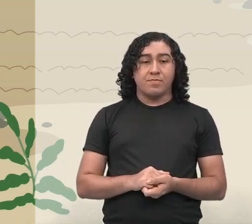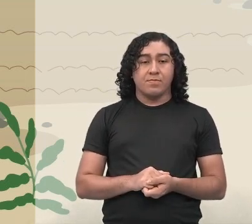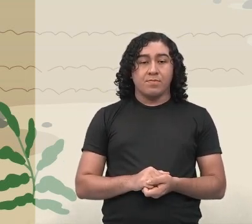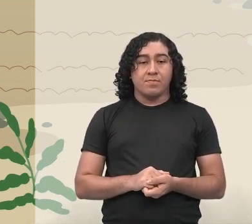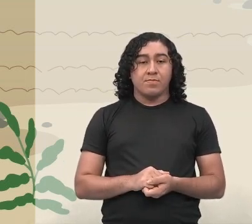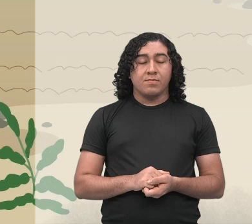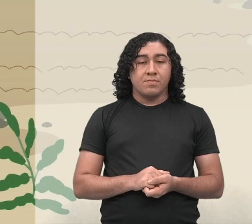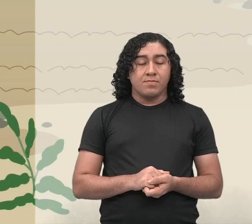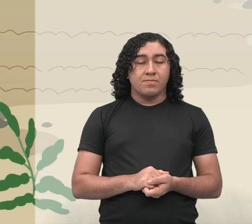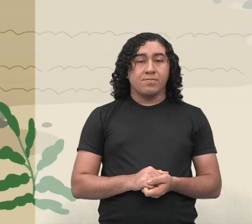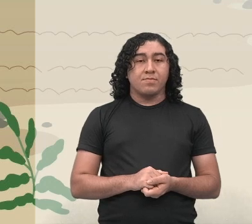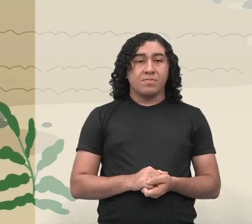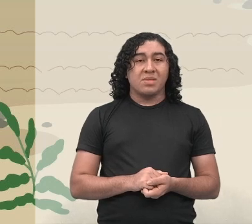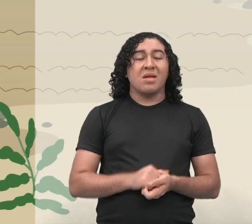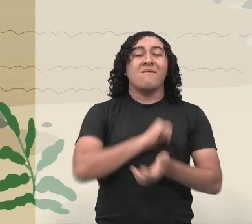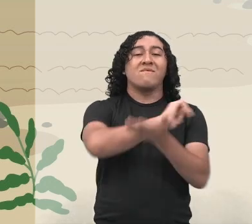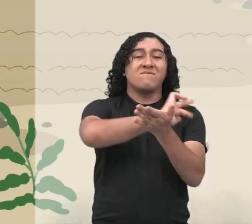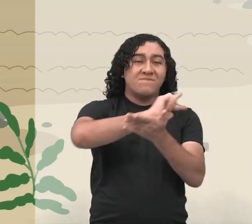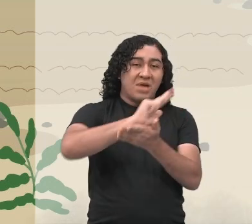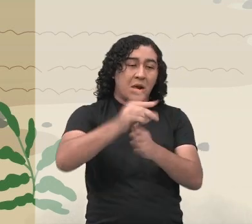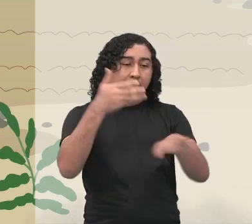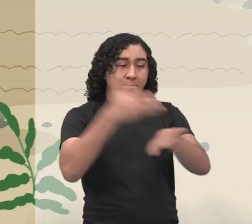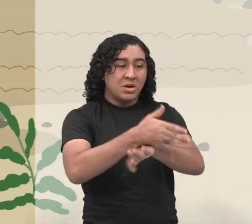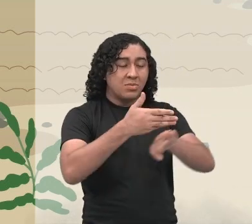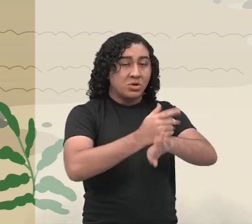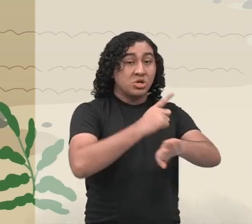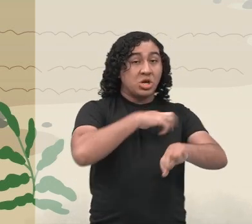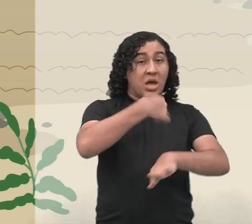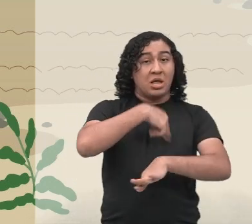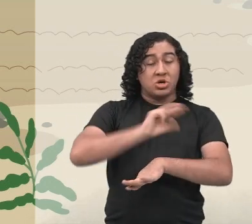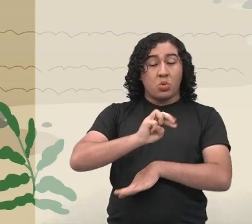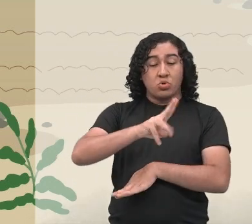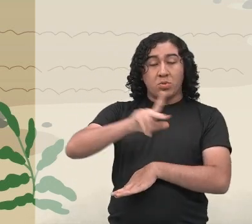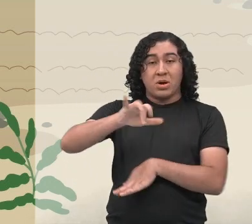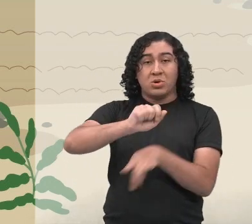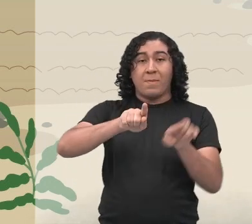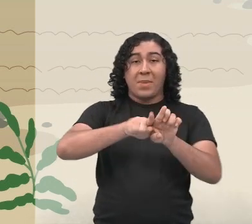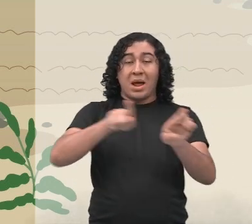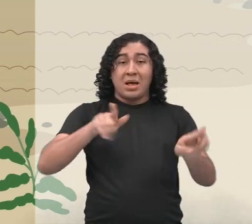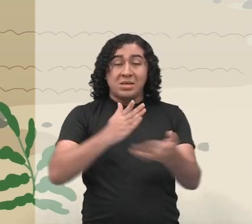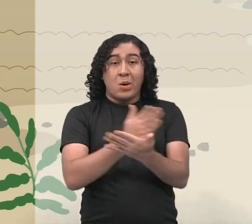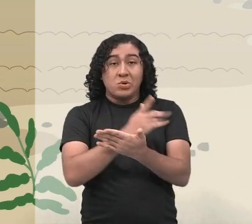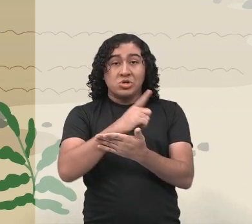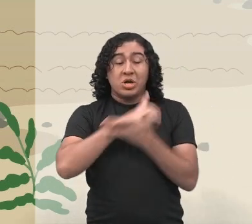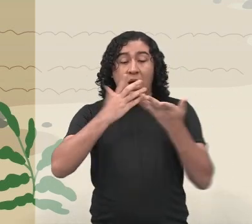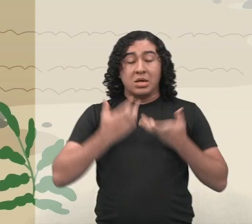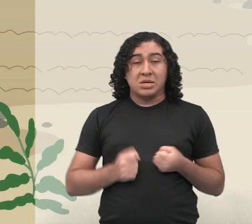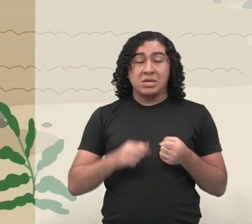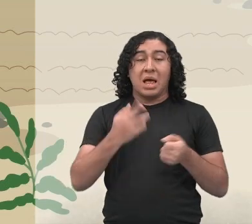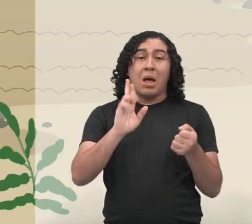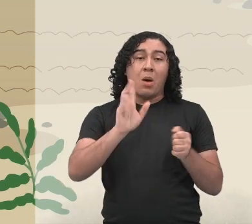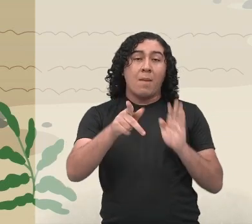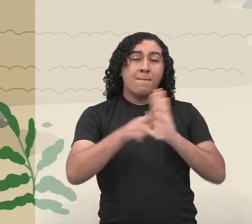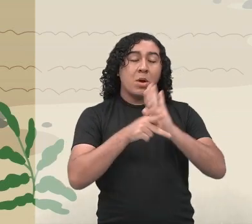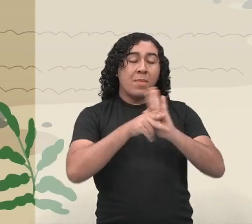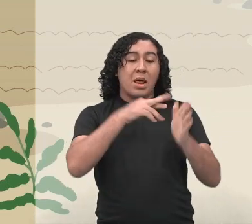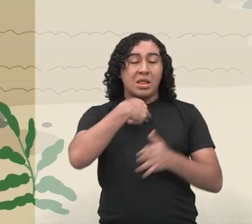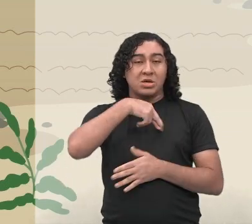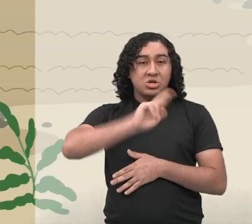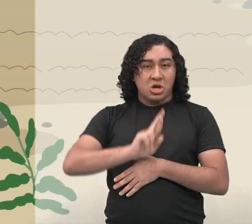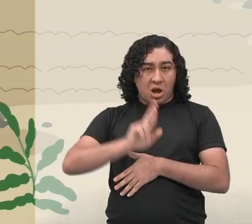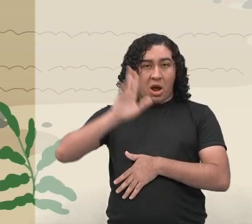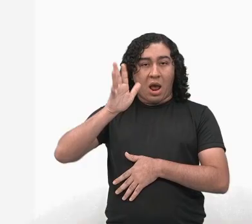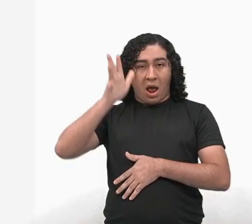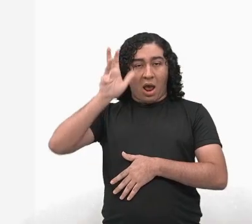era muçulmano, mas muitos também eram adeptos às religiões de matriz africana. Vamos lá, vamos entender um pouquinho mais qual foi